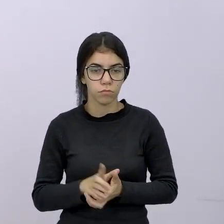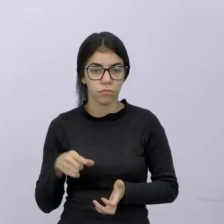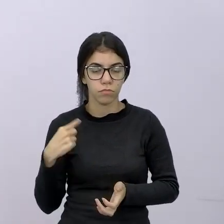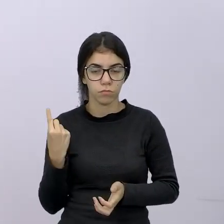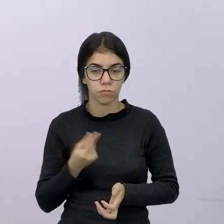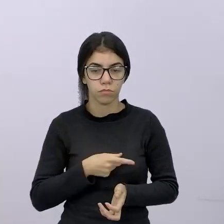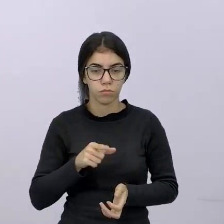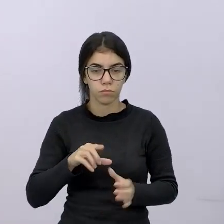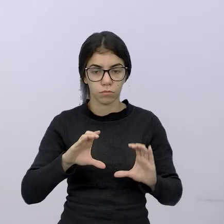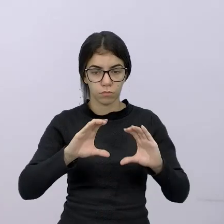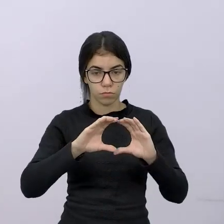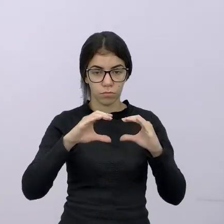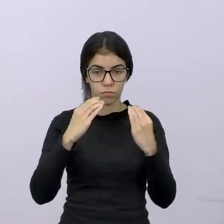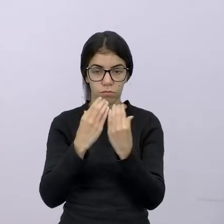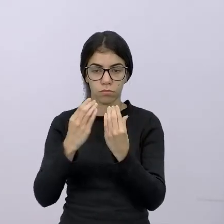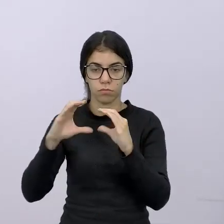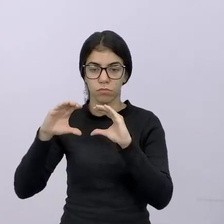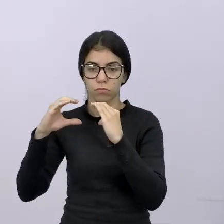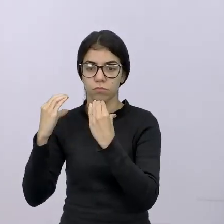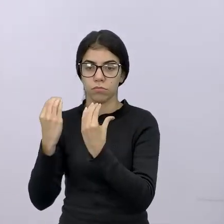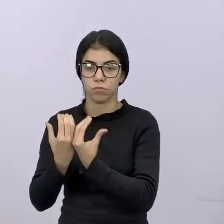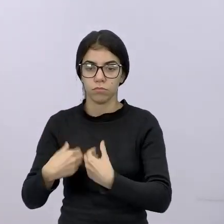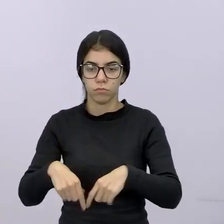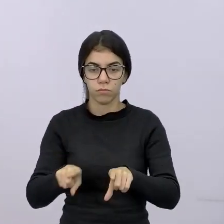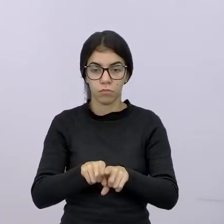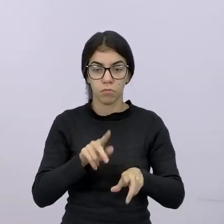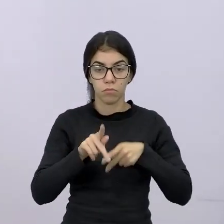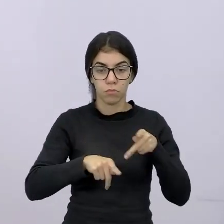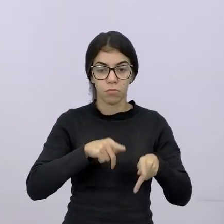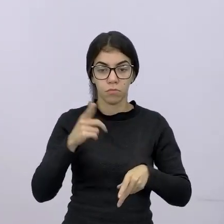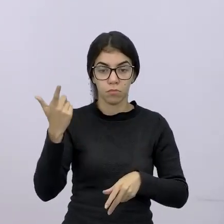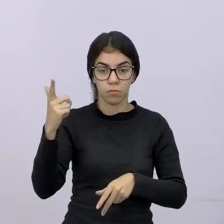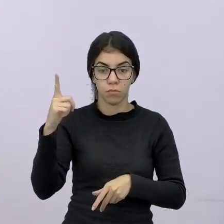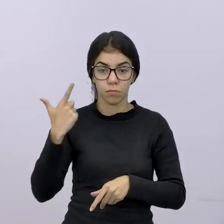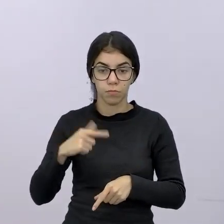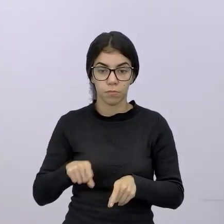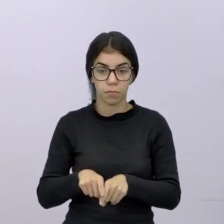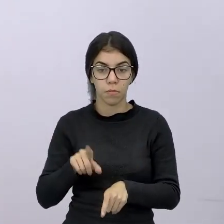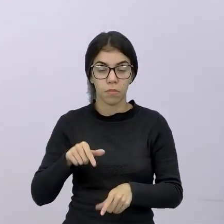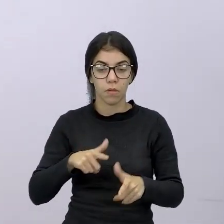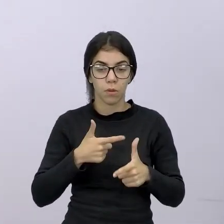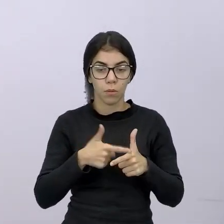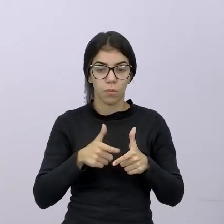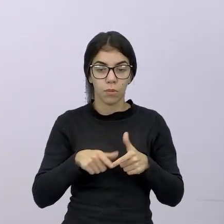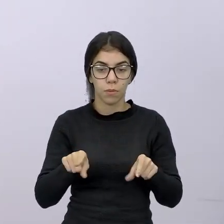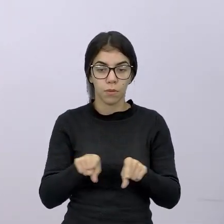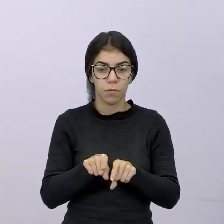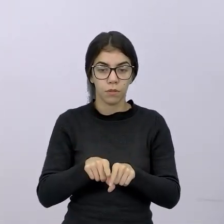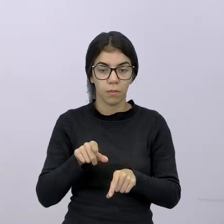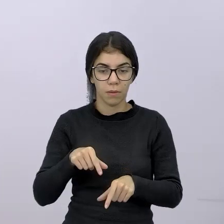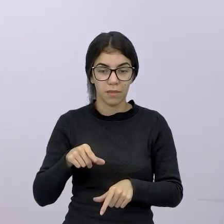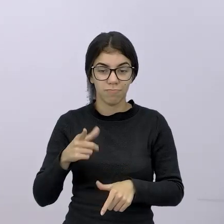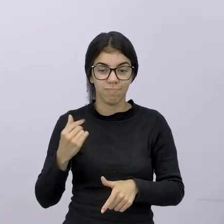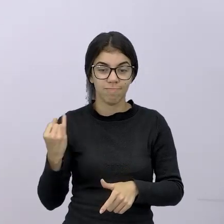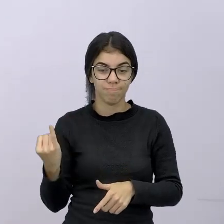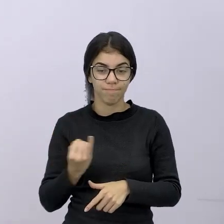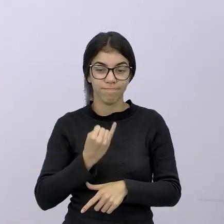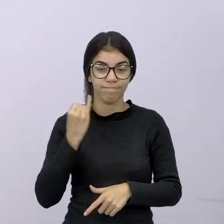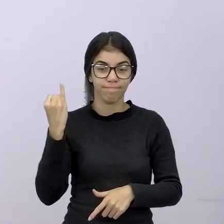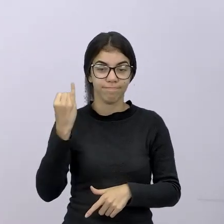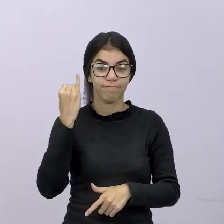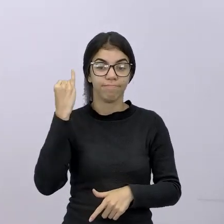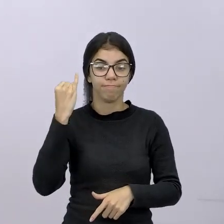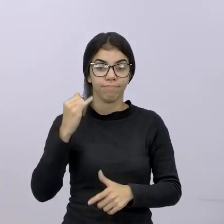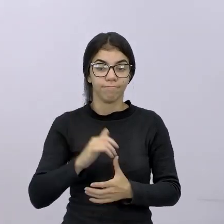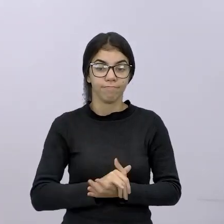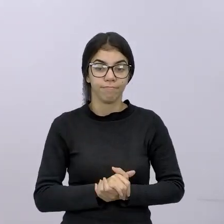outras comunidades, de outros povos e etc. Esse é um problema fundamental, crucial